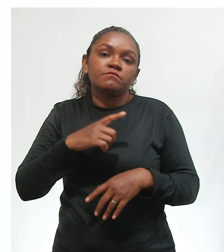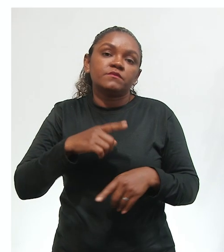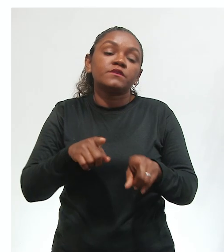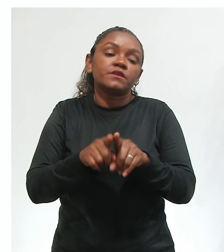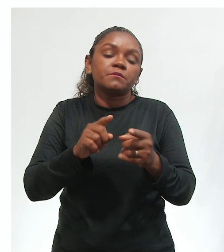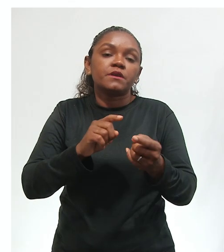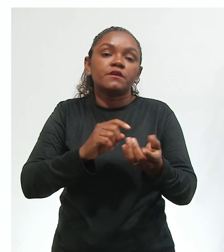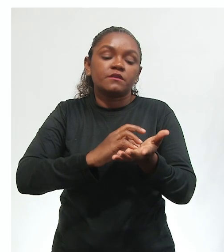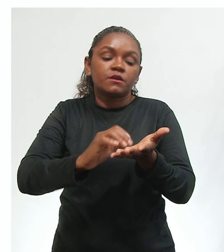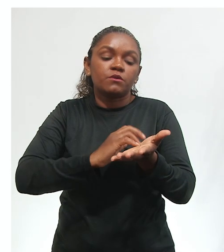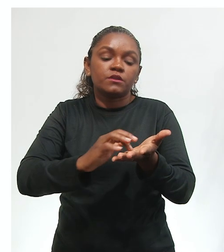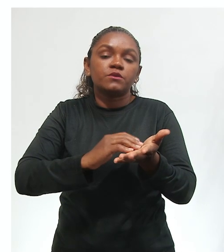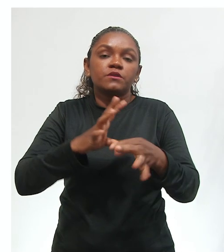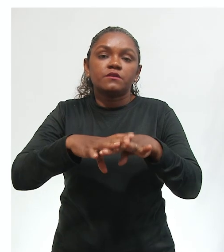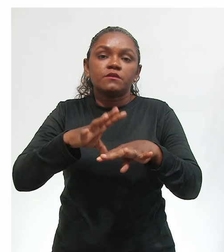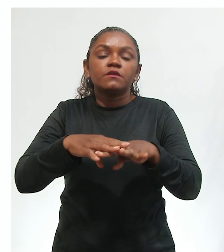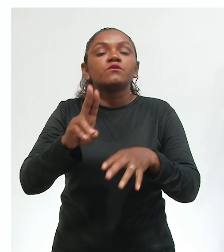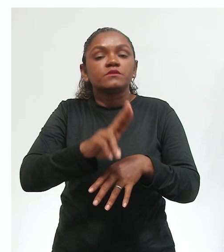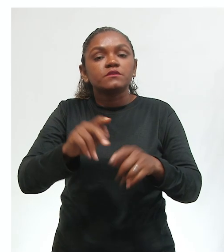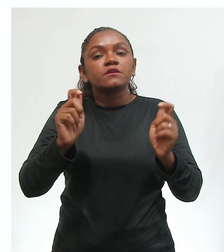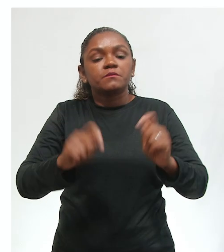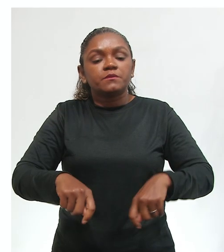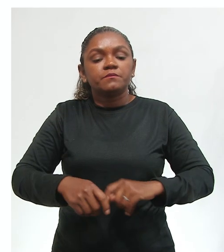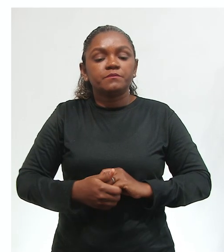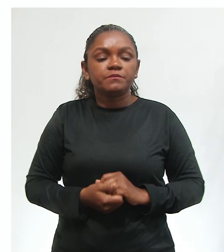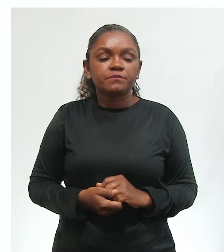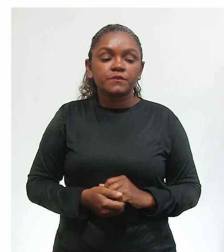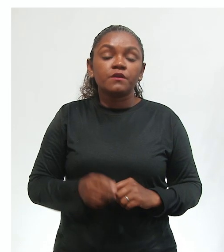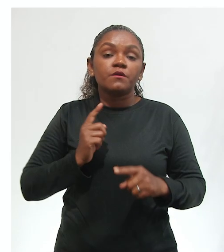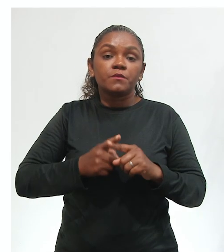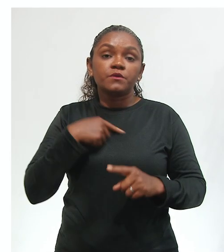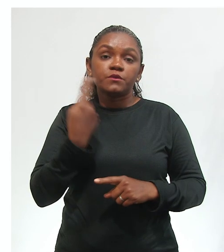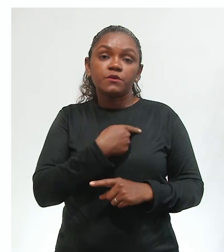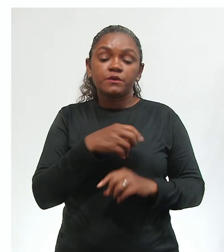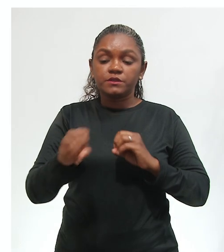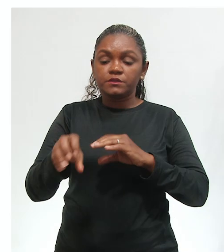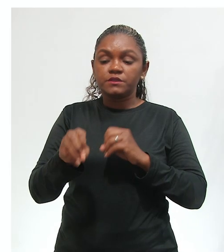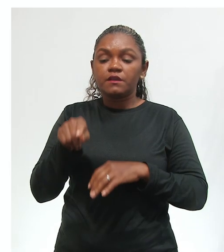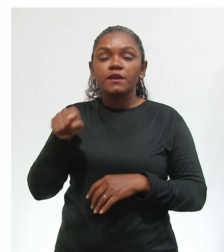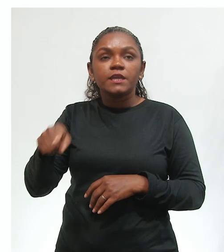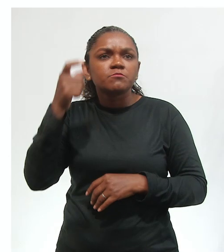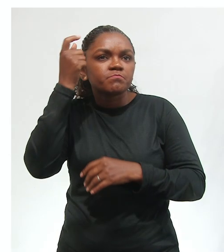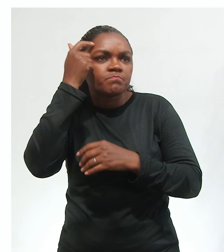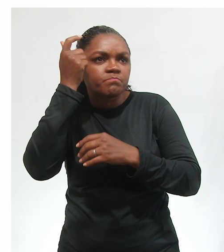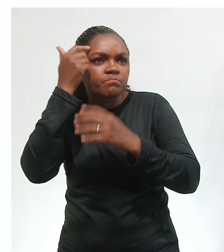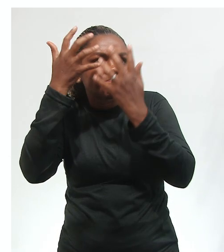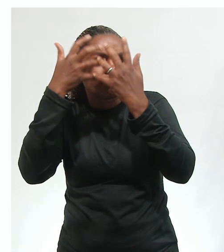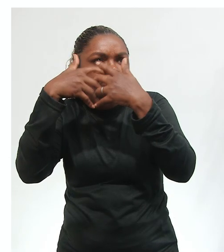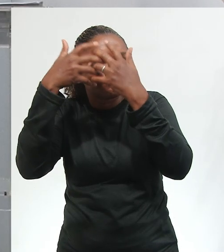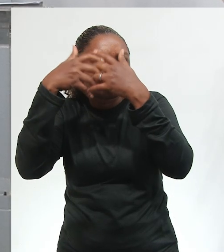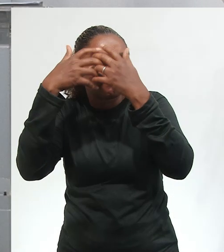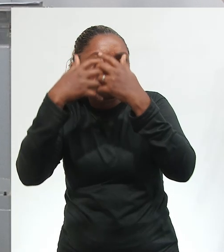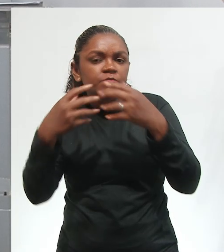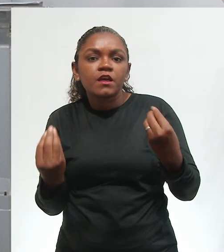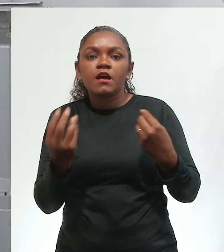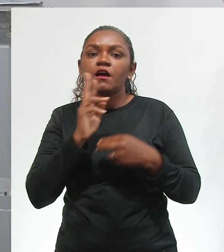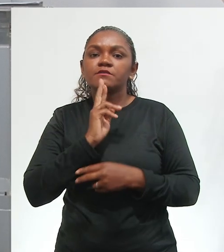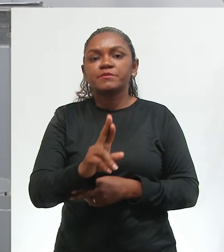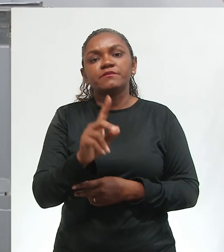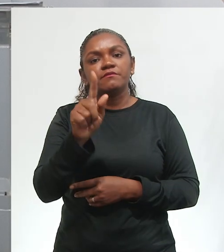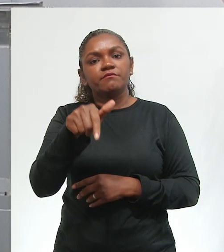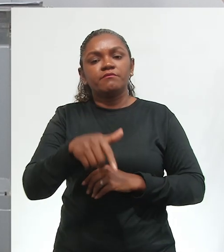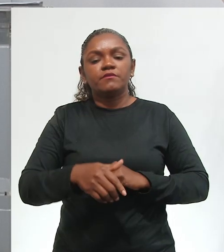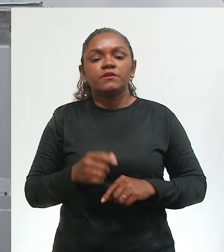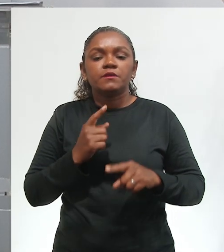calculadora. Então, primeira questão, nós temos que ensinar o aluno a fazer cálculo mental. A escola se